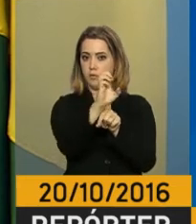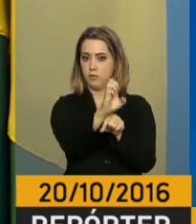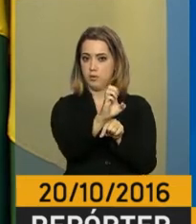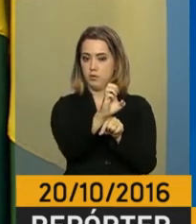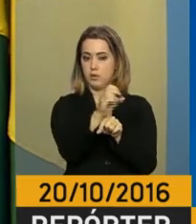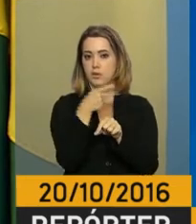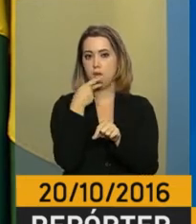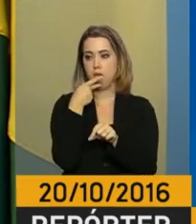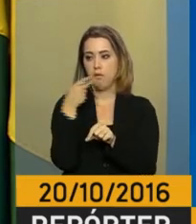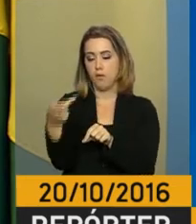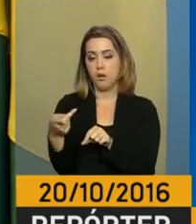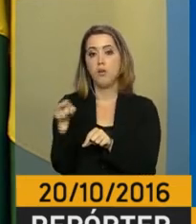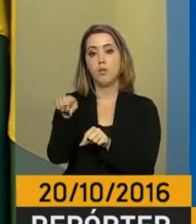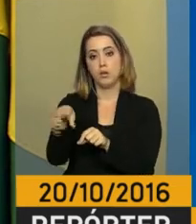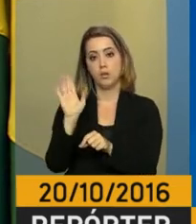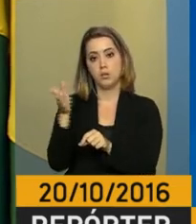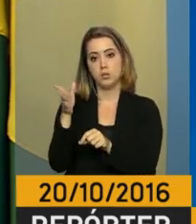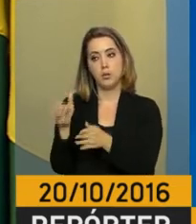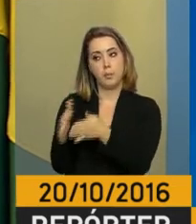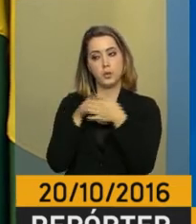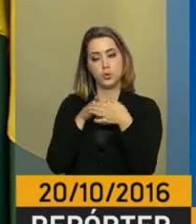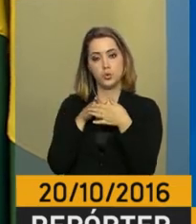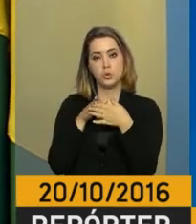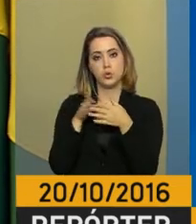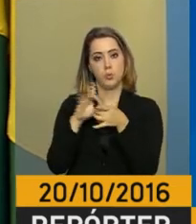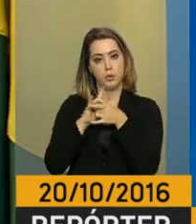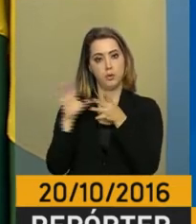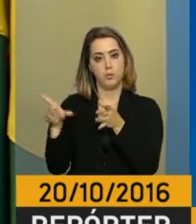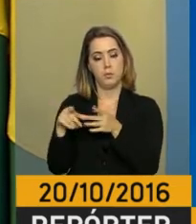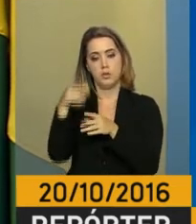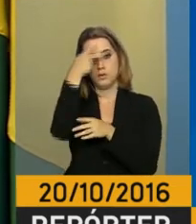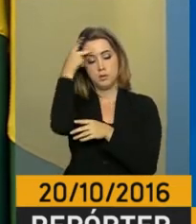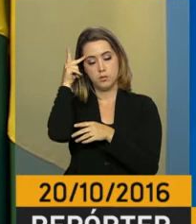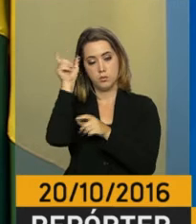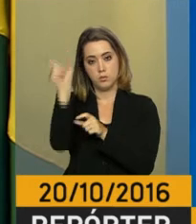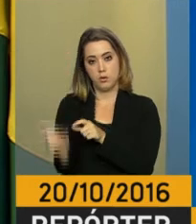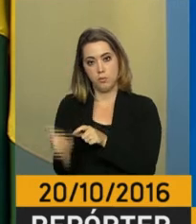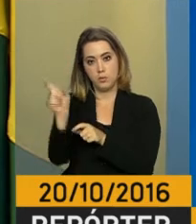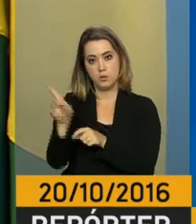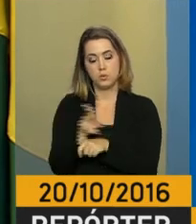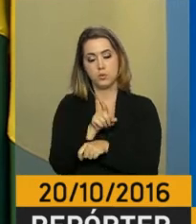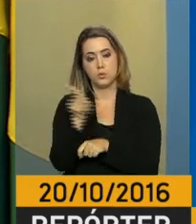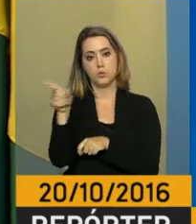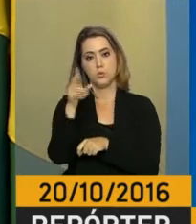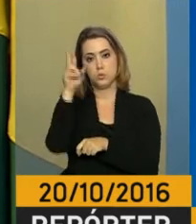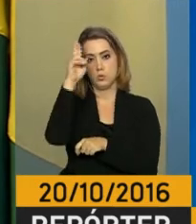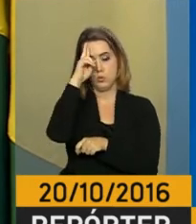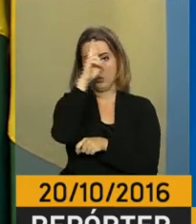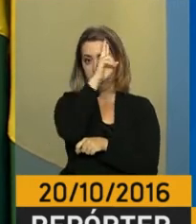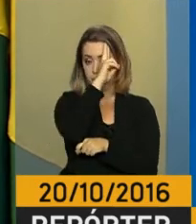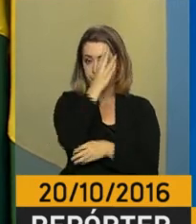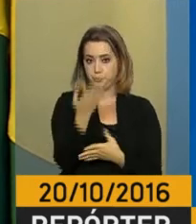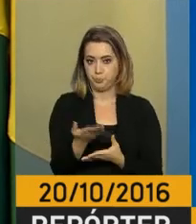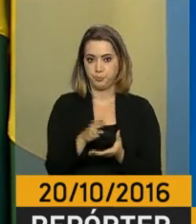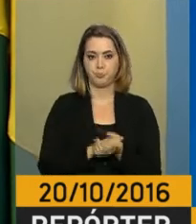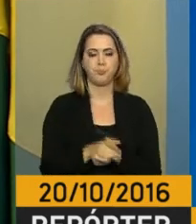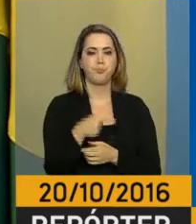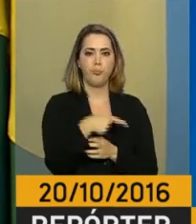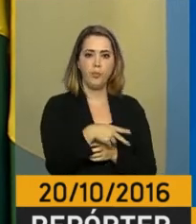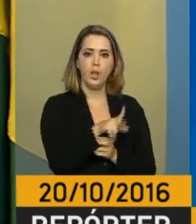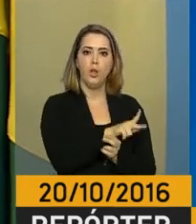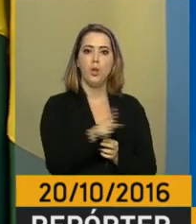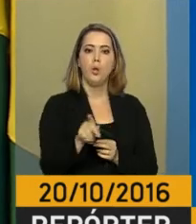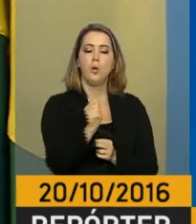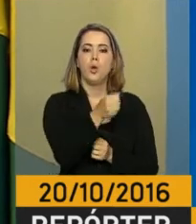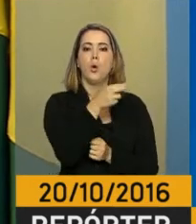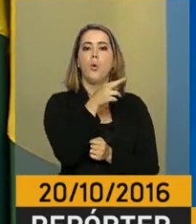havia mencionado o tema. O presidente Putin reagiu, declarando que pediria seu ministro das Relações Exteriores, o embaixador